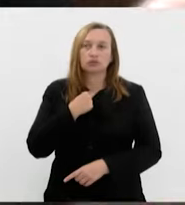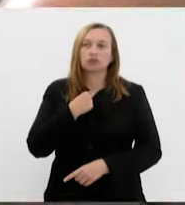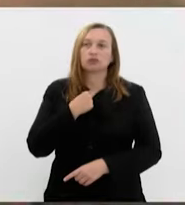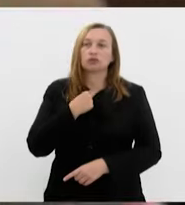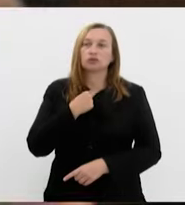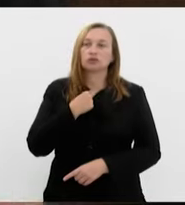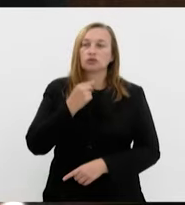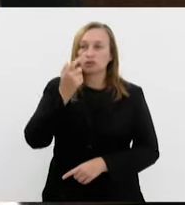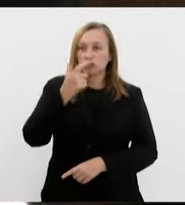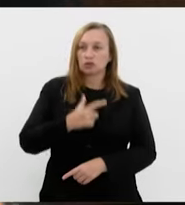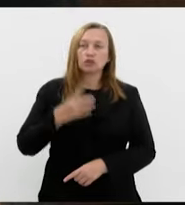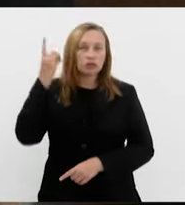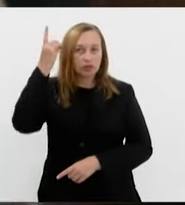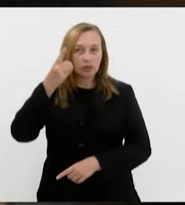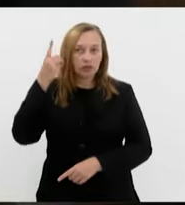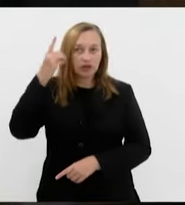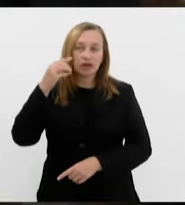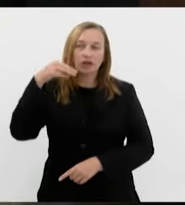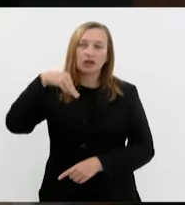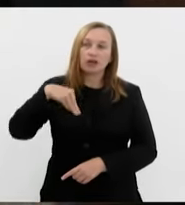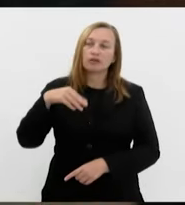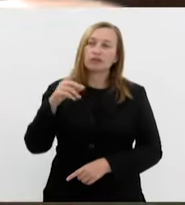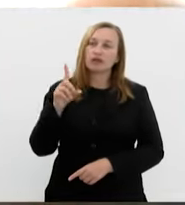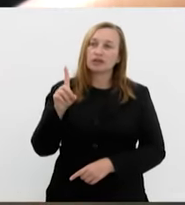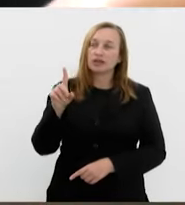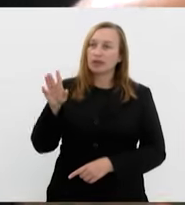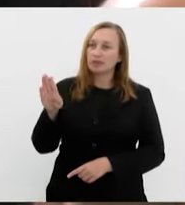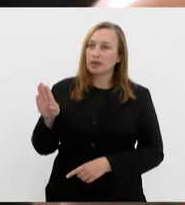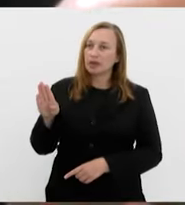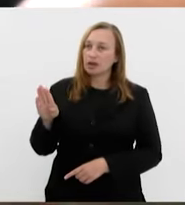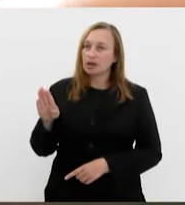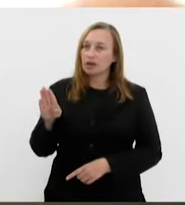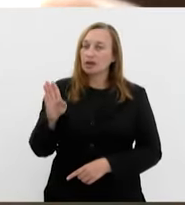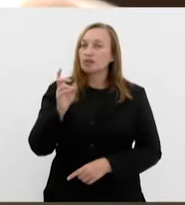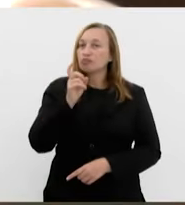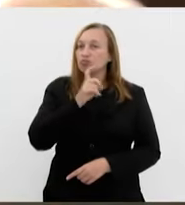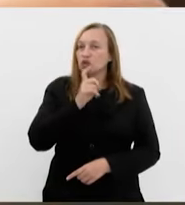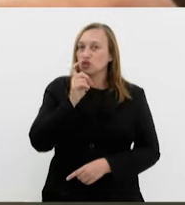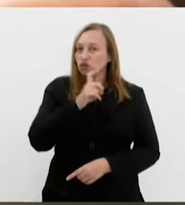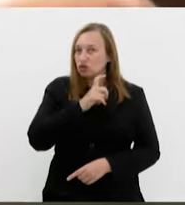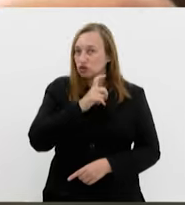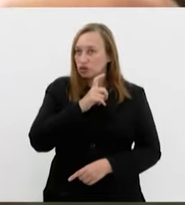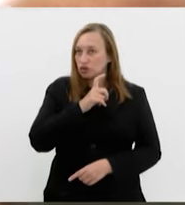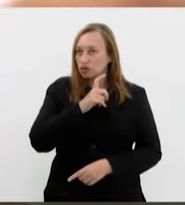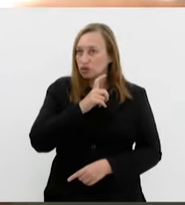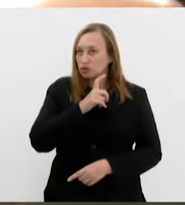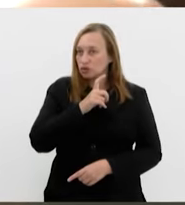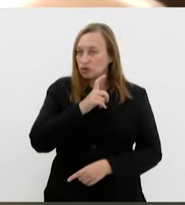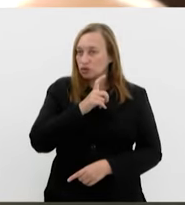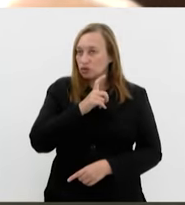de deputado do MDB, me omitir em me